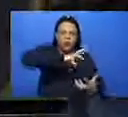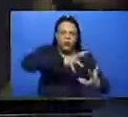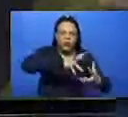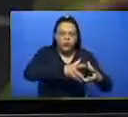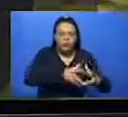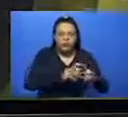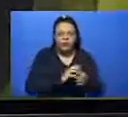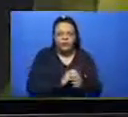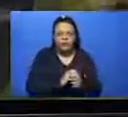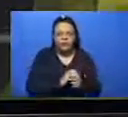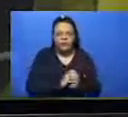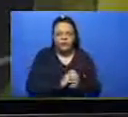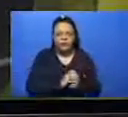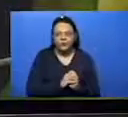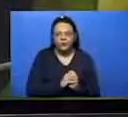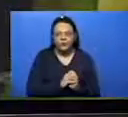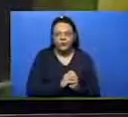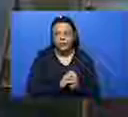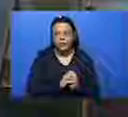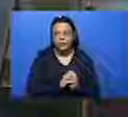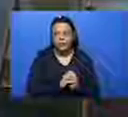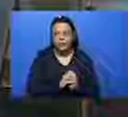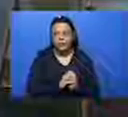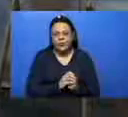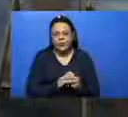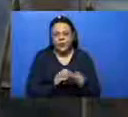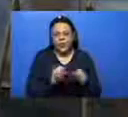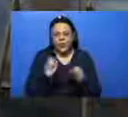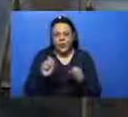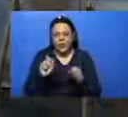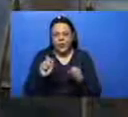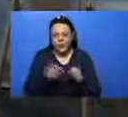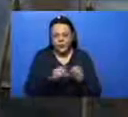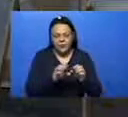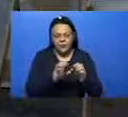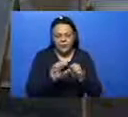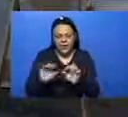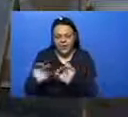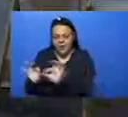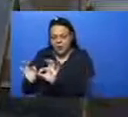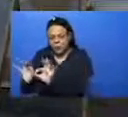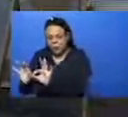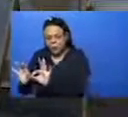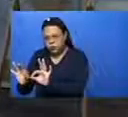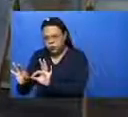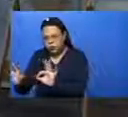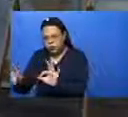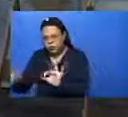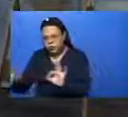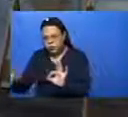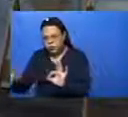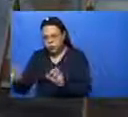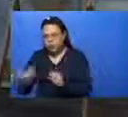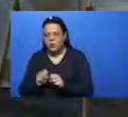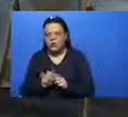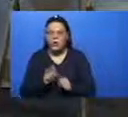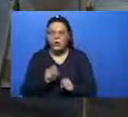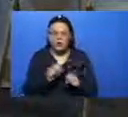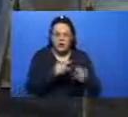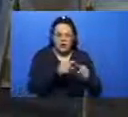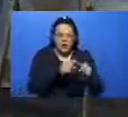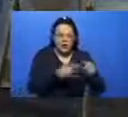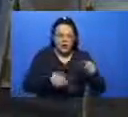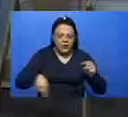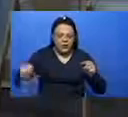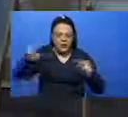Então a gente diz que a circunferência é o comprimento. Círculo, a área, o espaço que ela ocupa